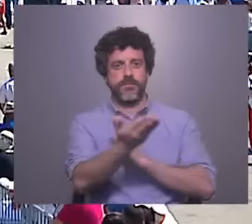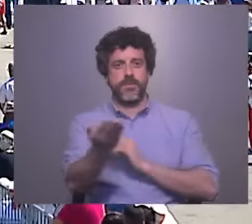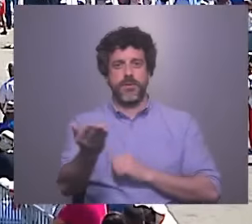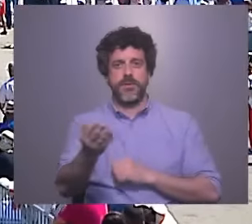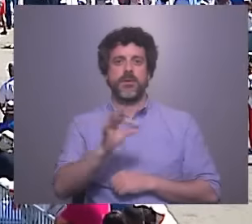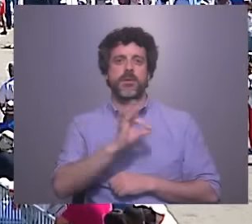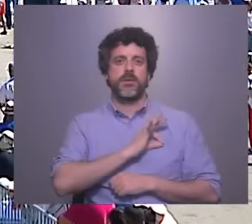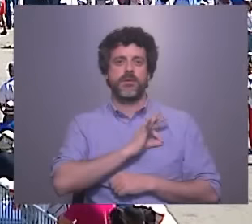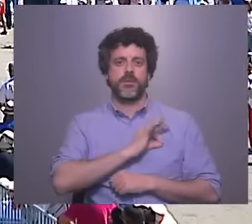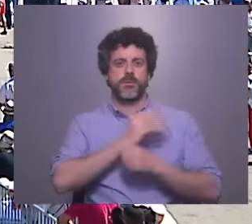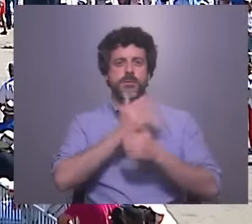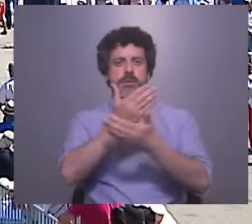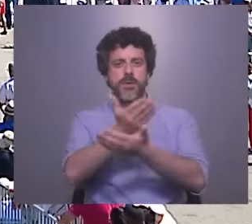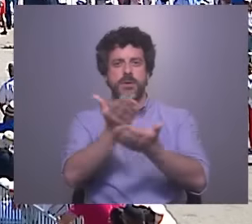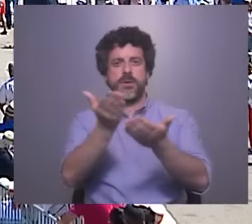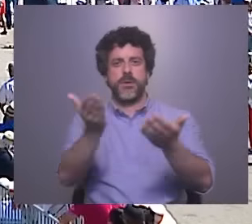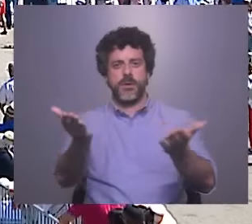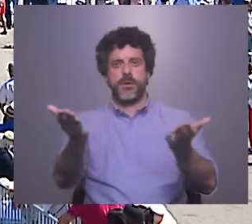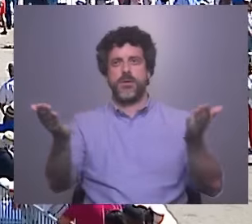nosso Senhor.